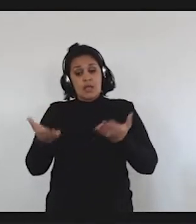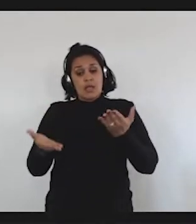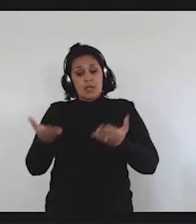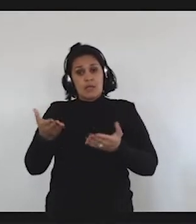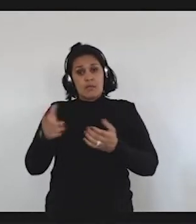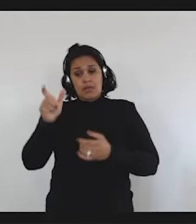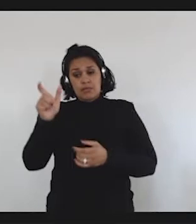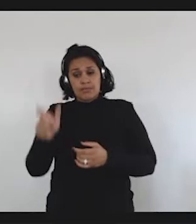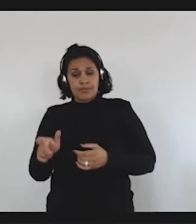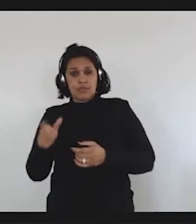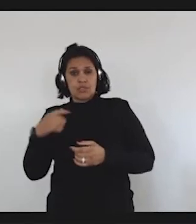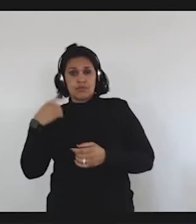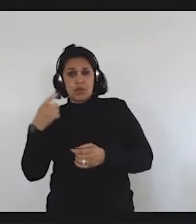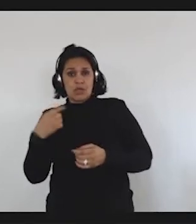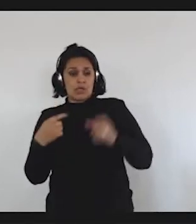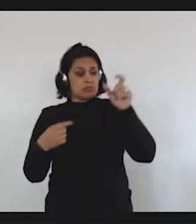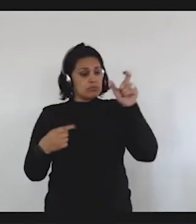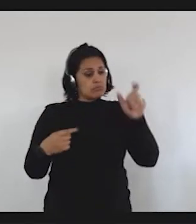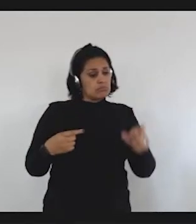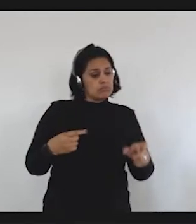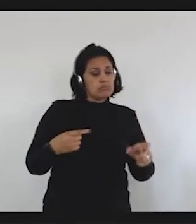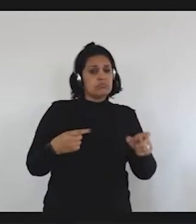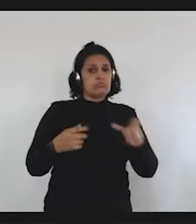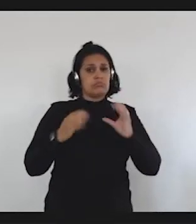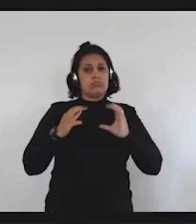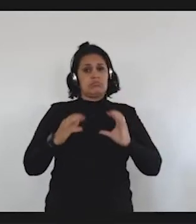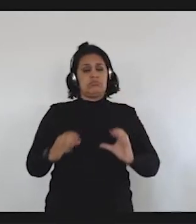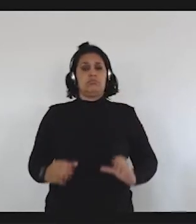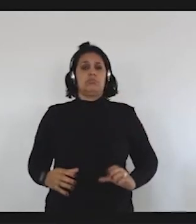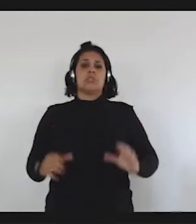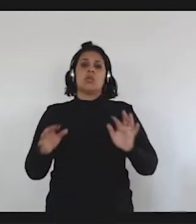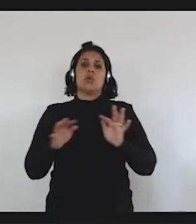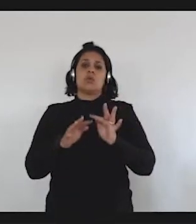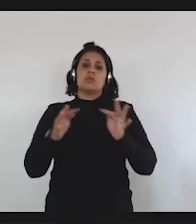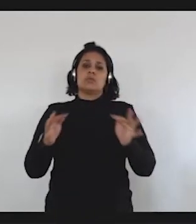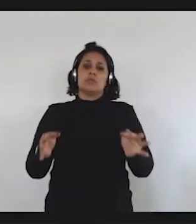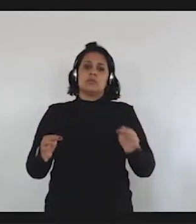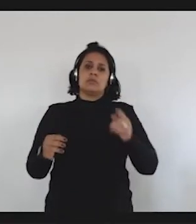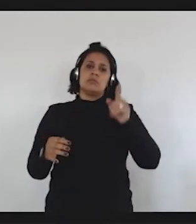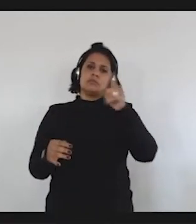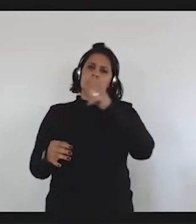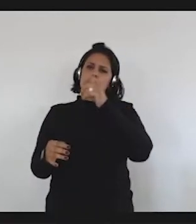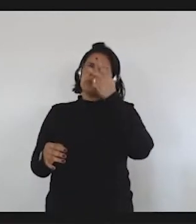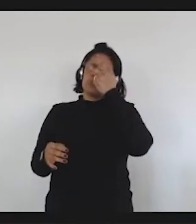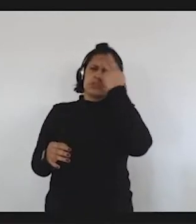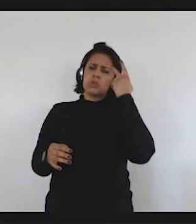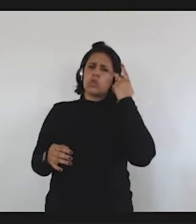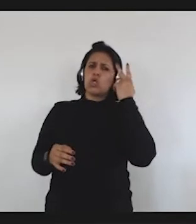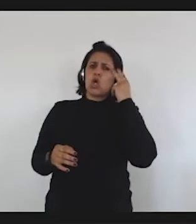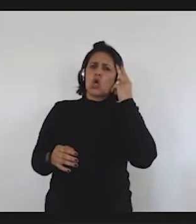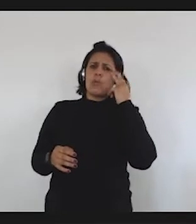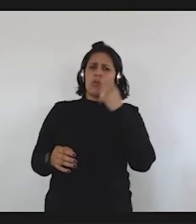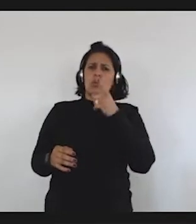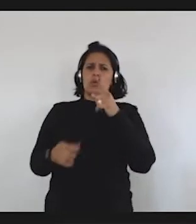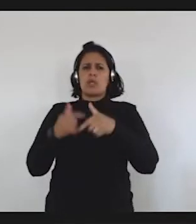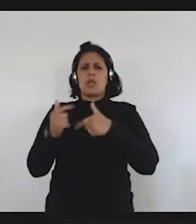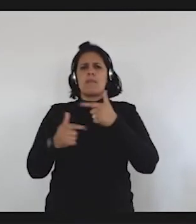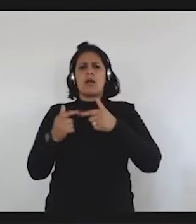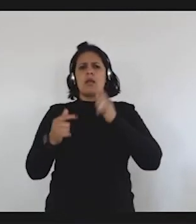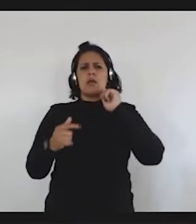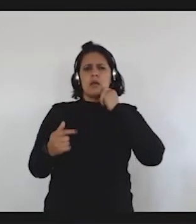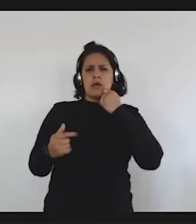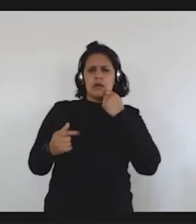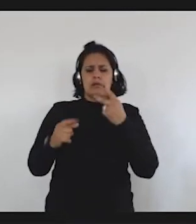o indivíduo comum, esse que trabalha na padaria, o que trabalha na farmácia, esse